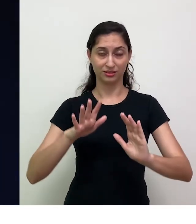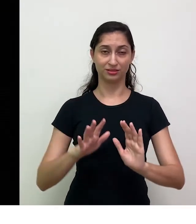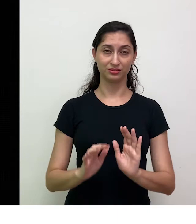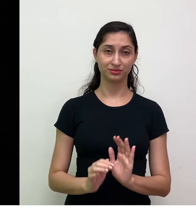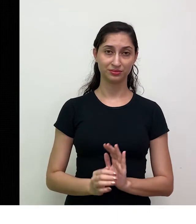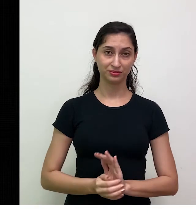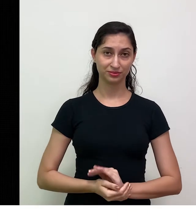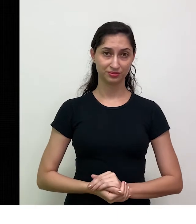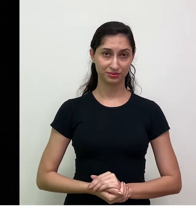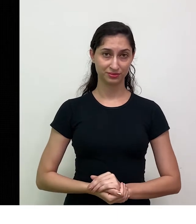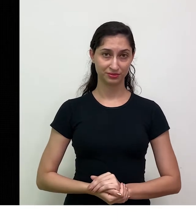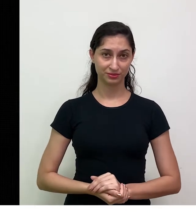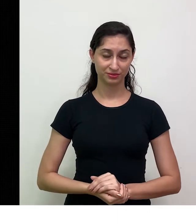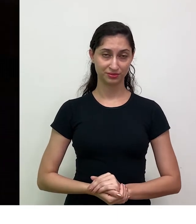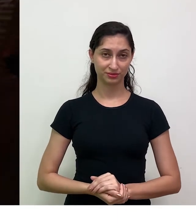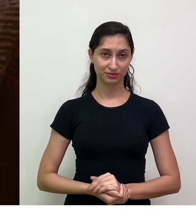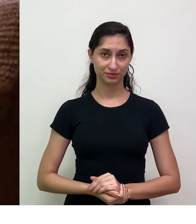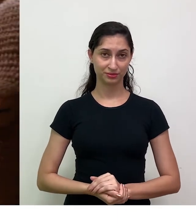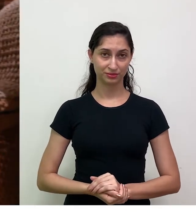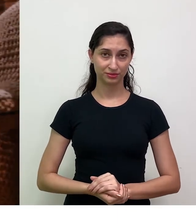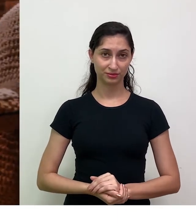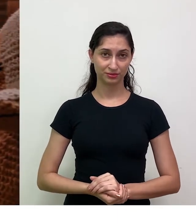também.